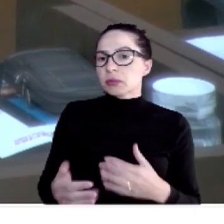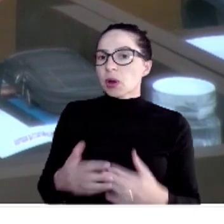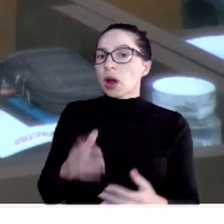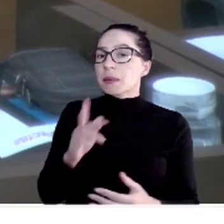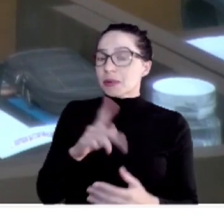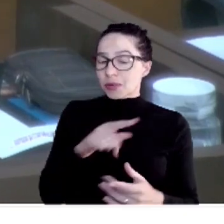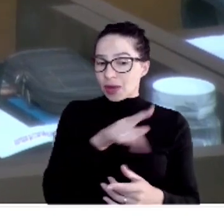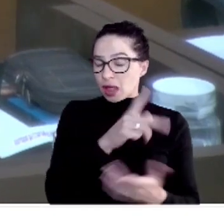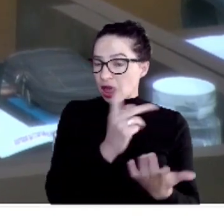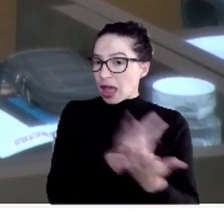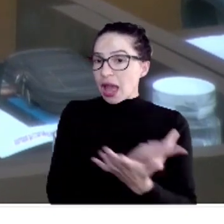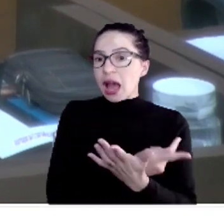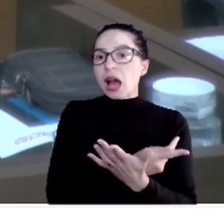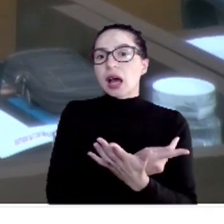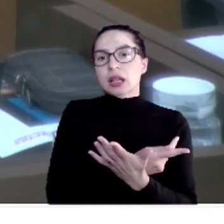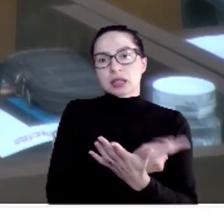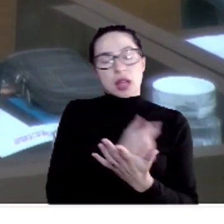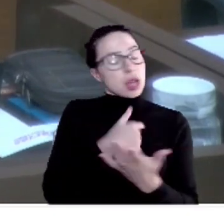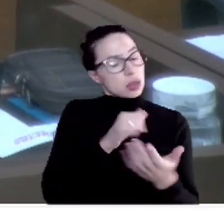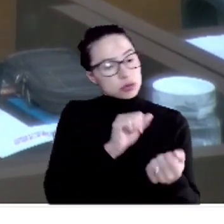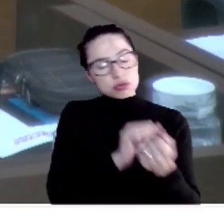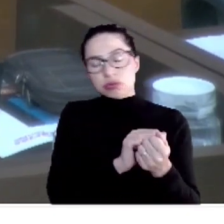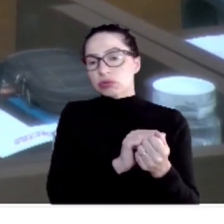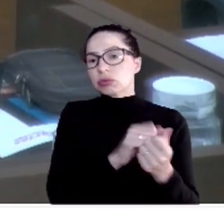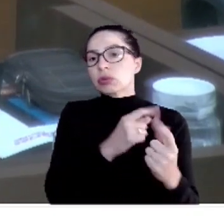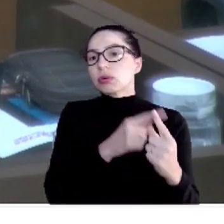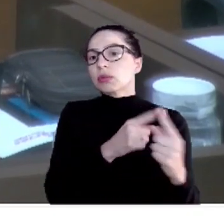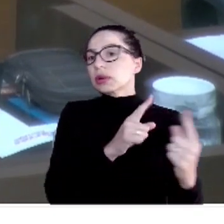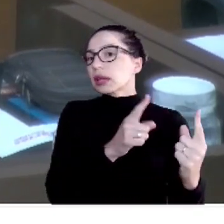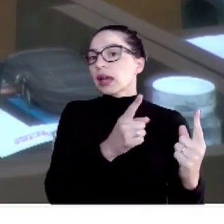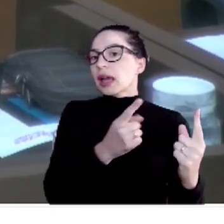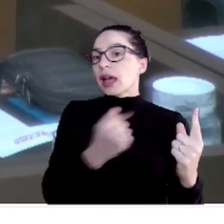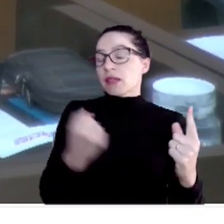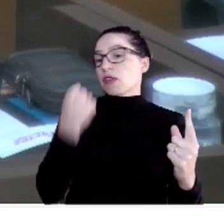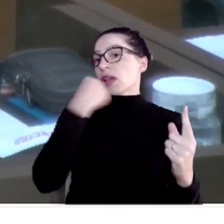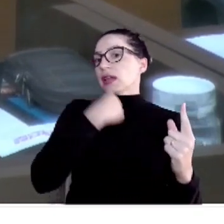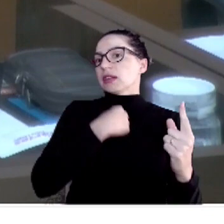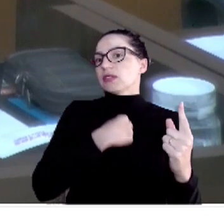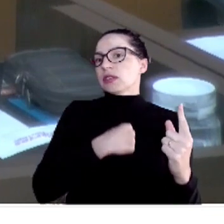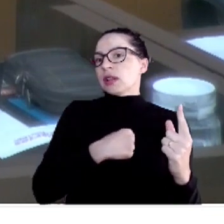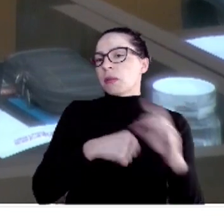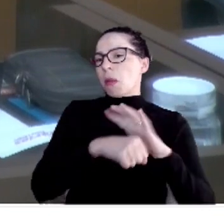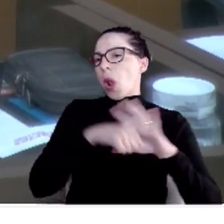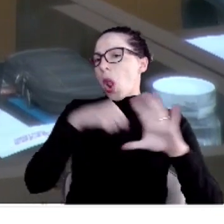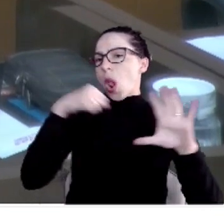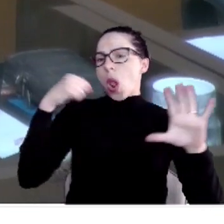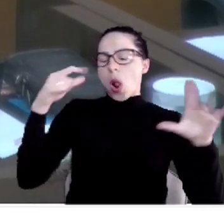errada, eu já estou do lado dela, por ela ser agredida. Pela agressão,